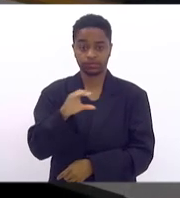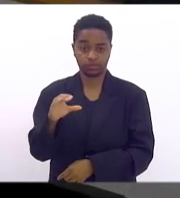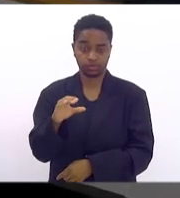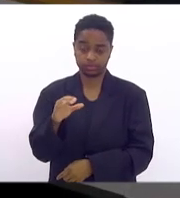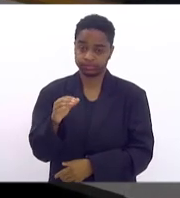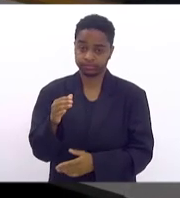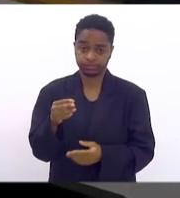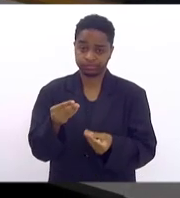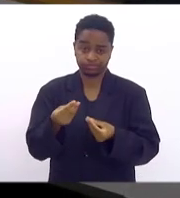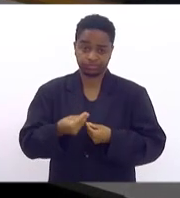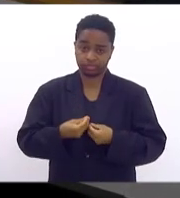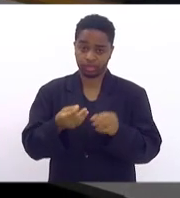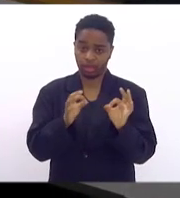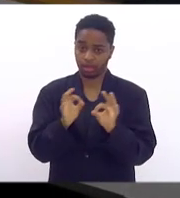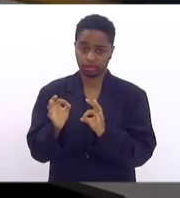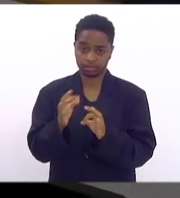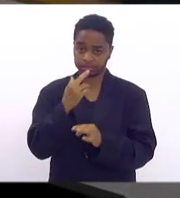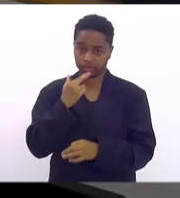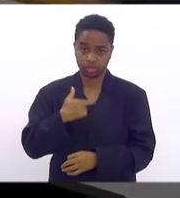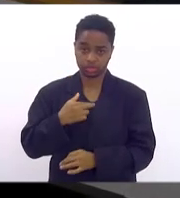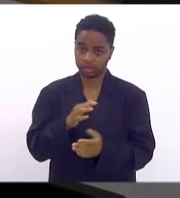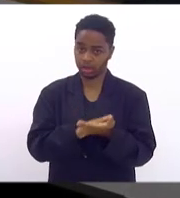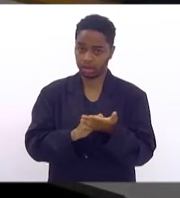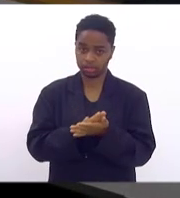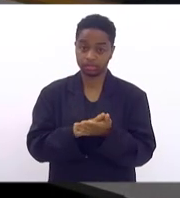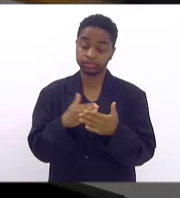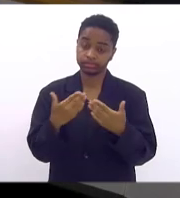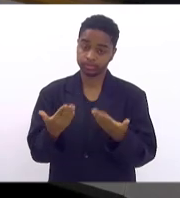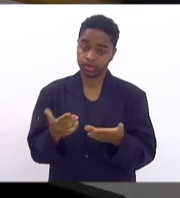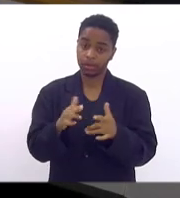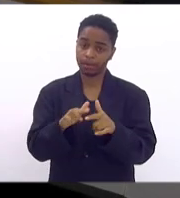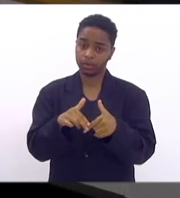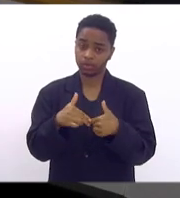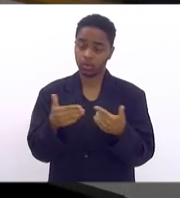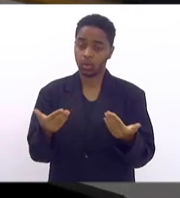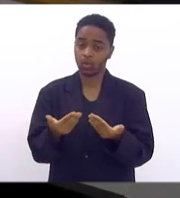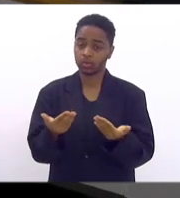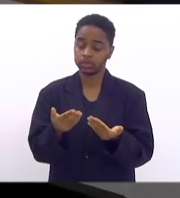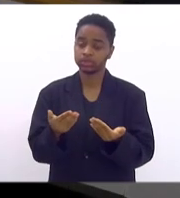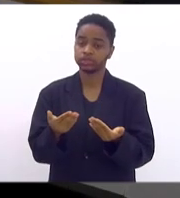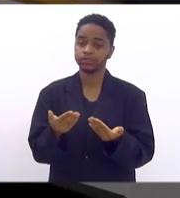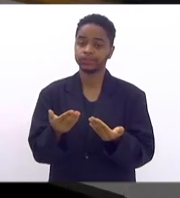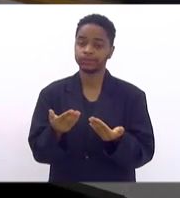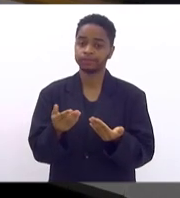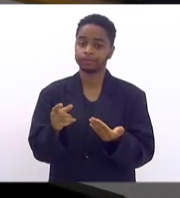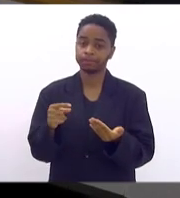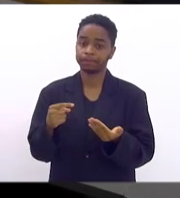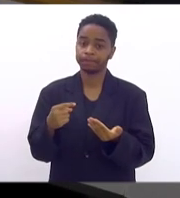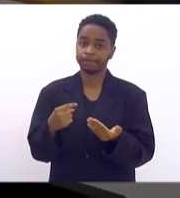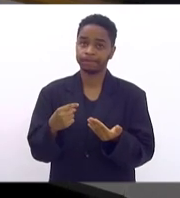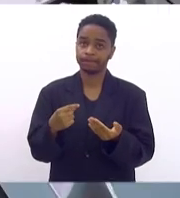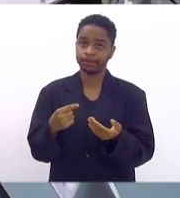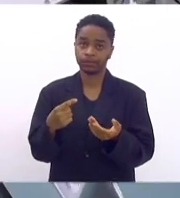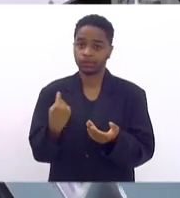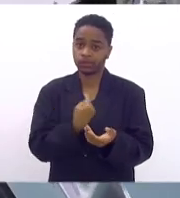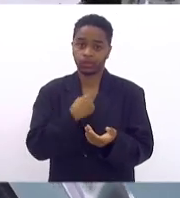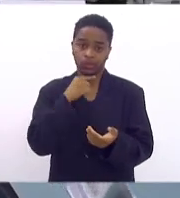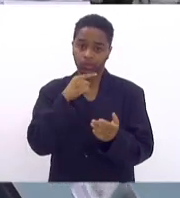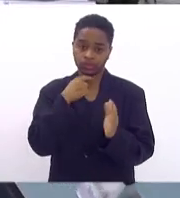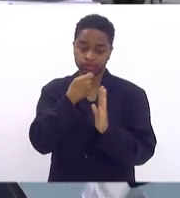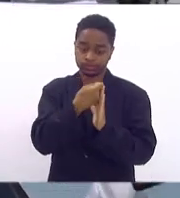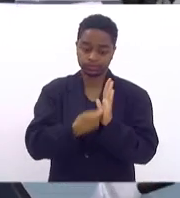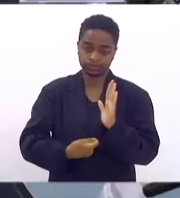sequer mandou uma resposta. Então, é essa situação que nós temos hoje para a feitura de um relatório final,